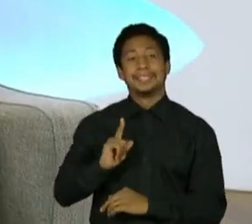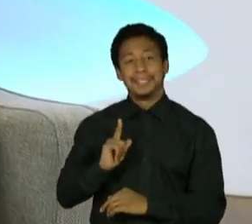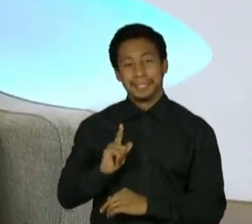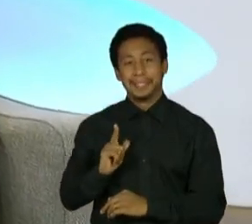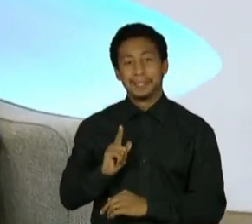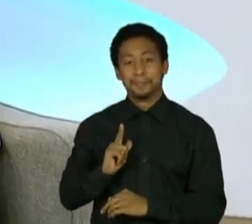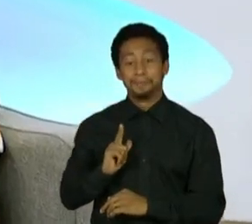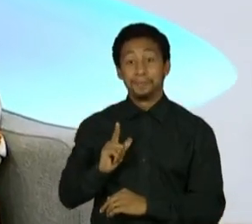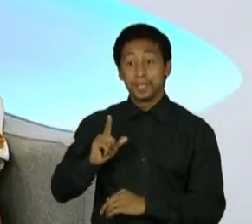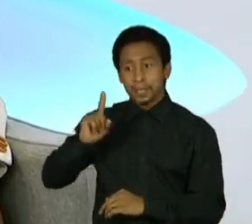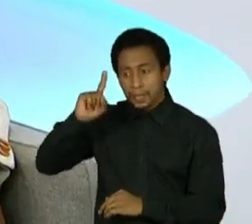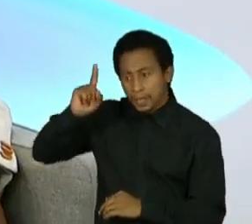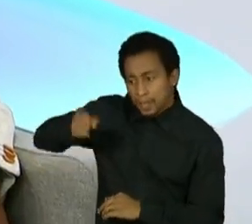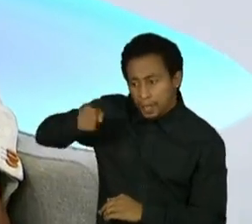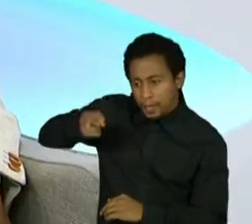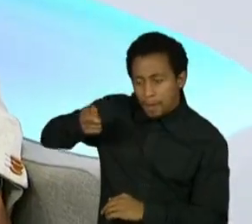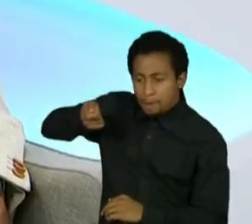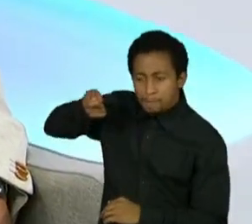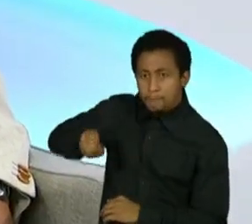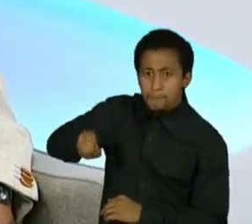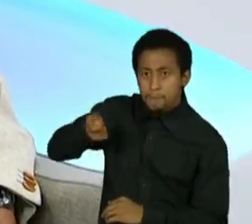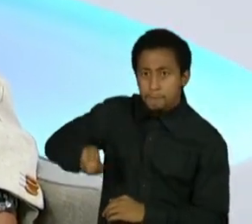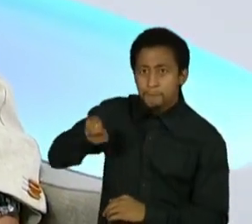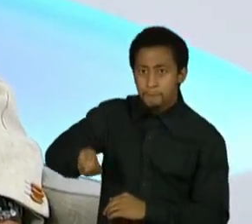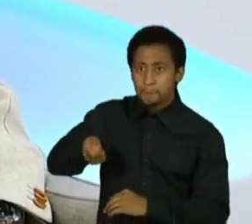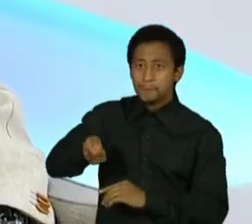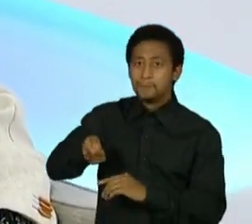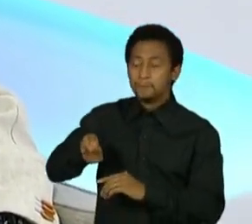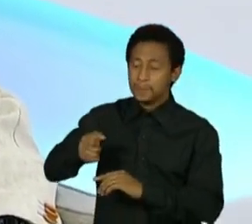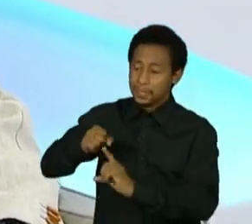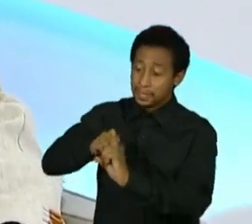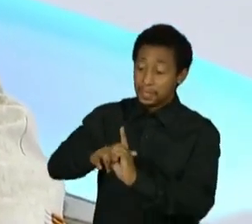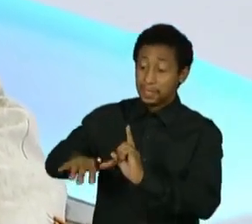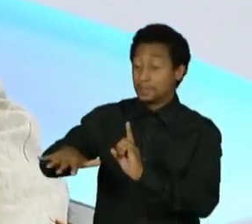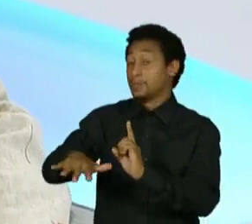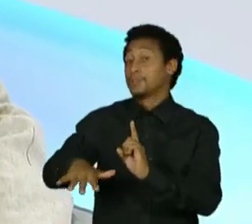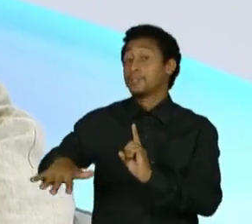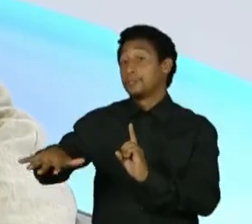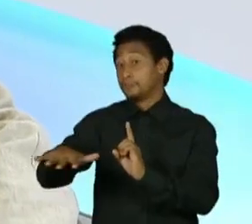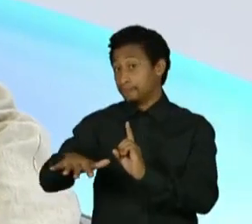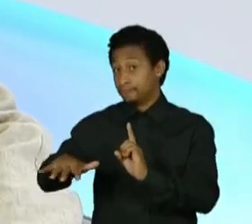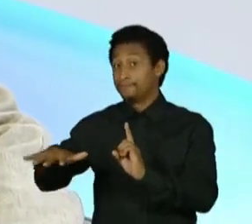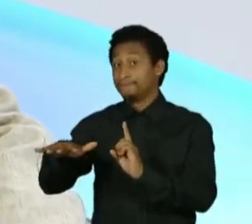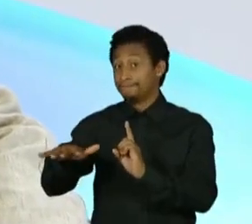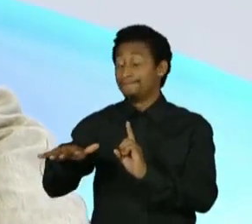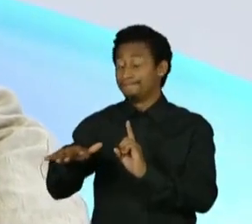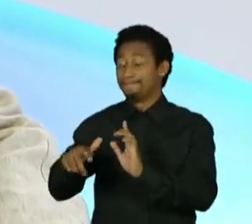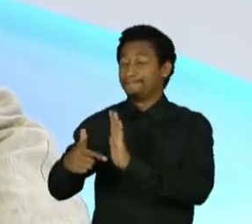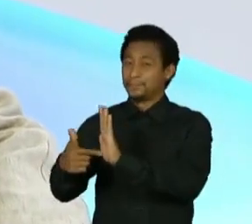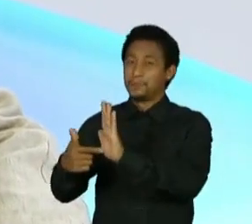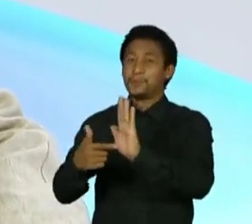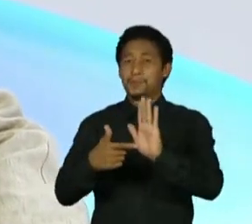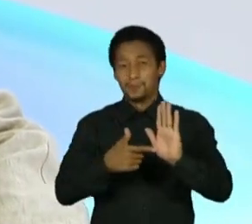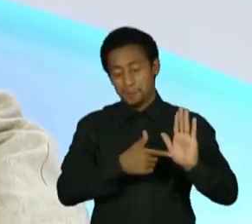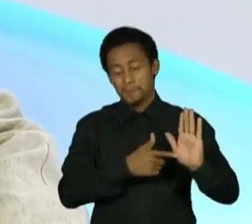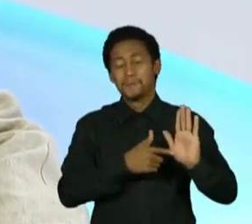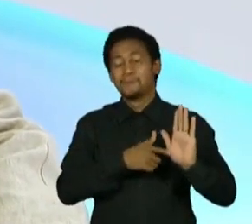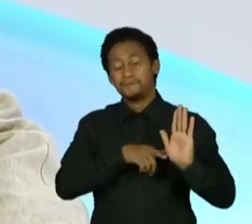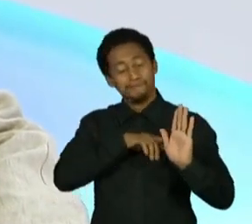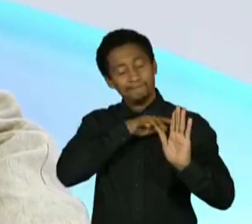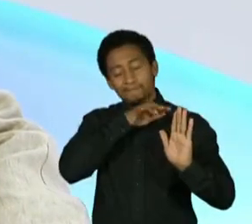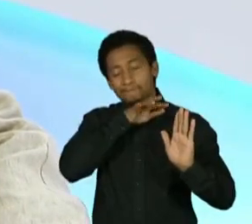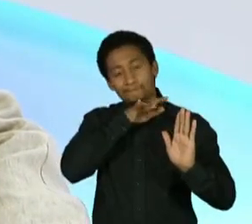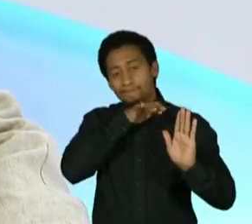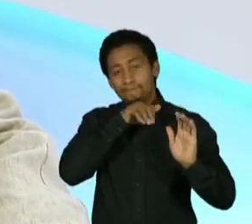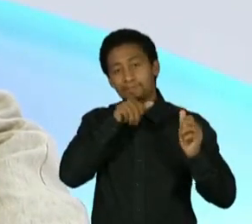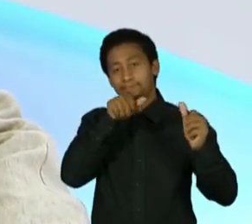autoritarismo populista tem sido um mal para os países Veja a situação